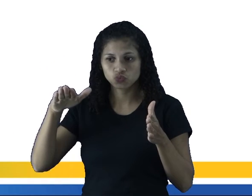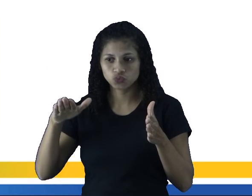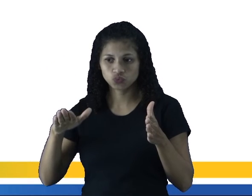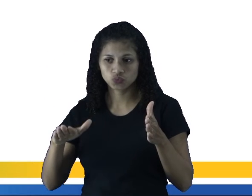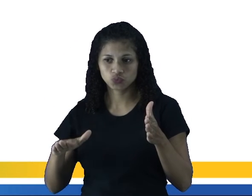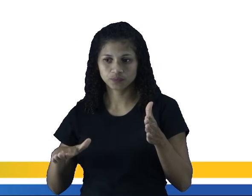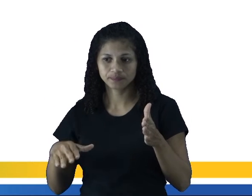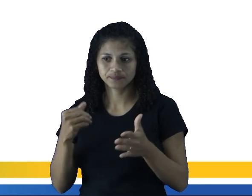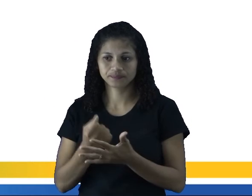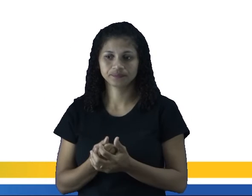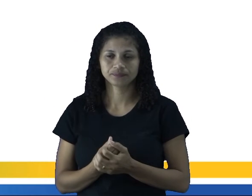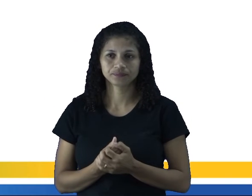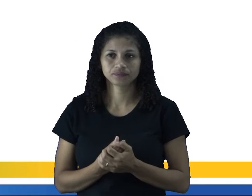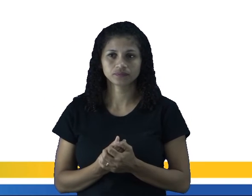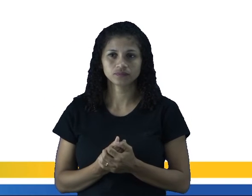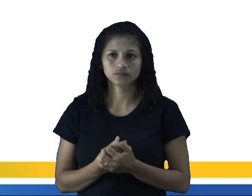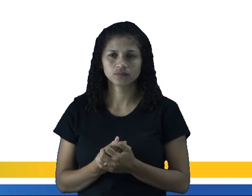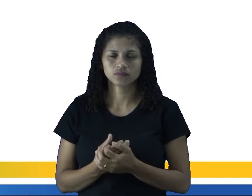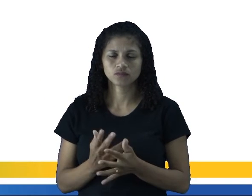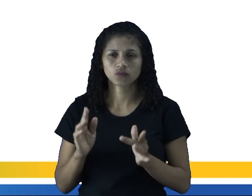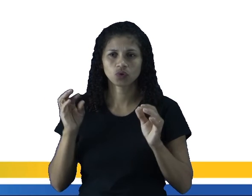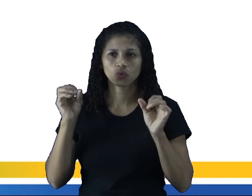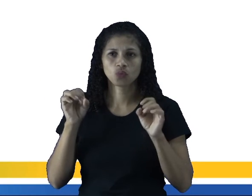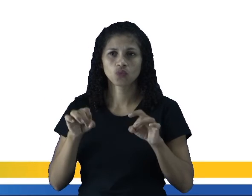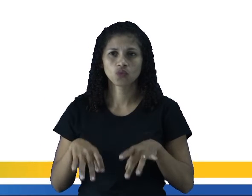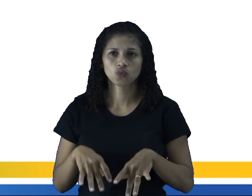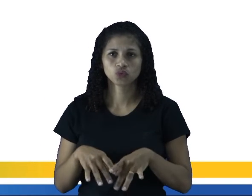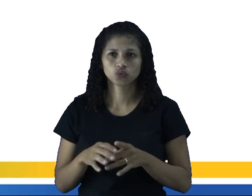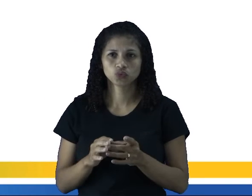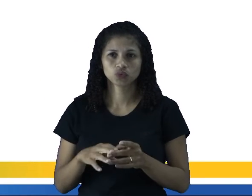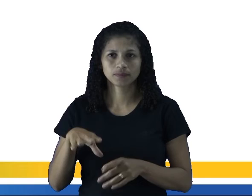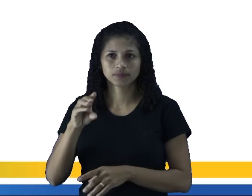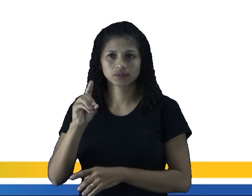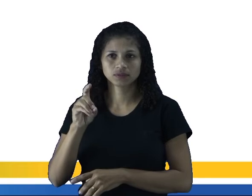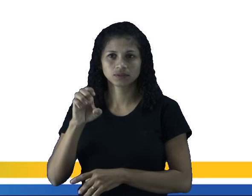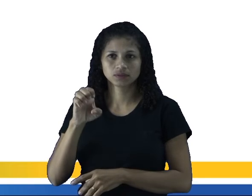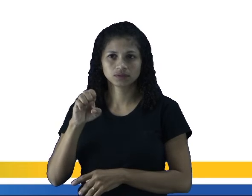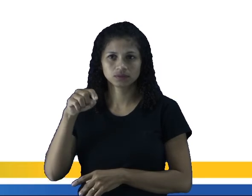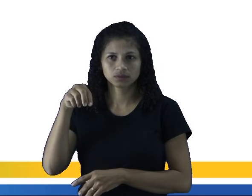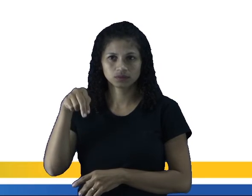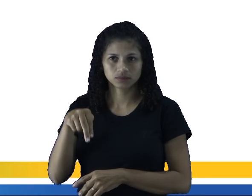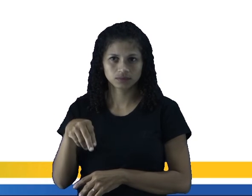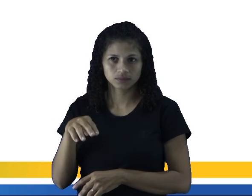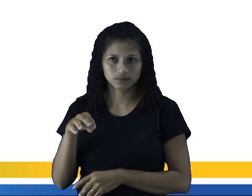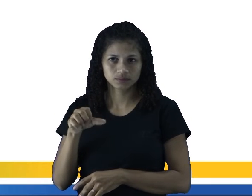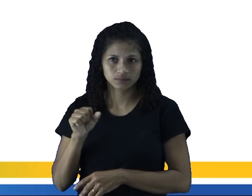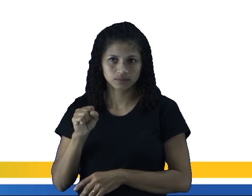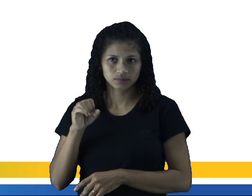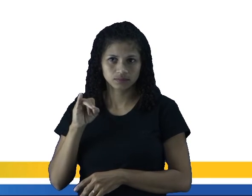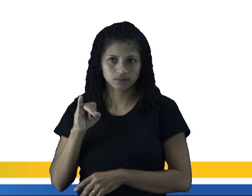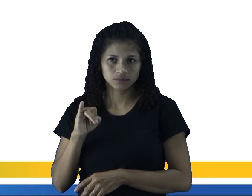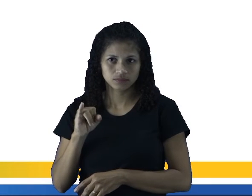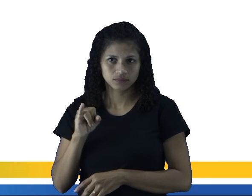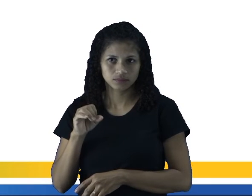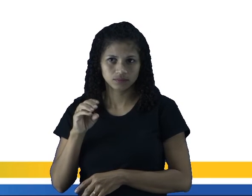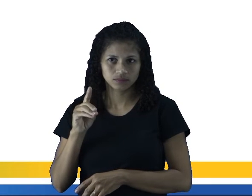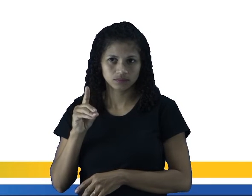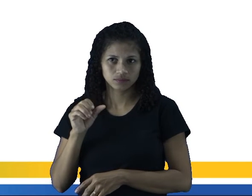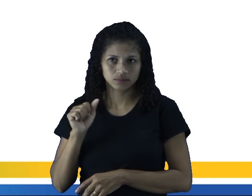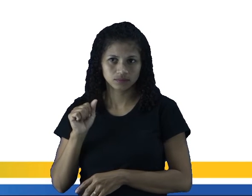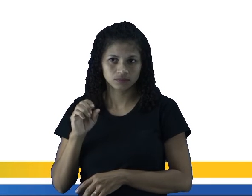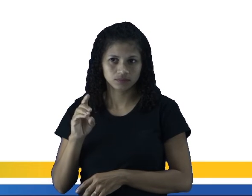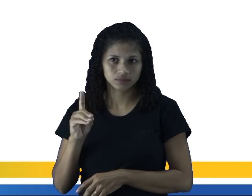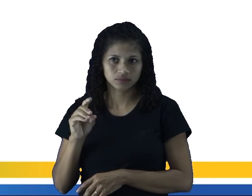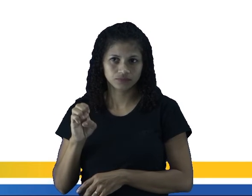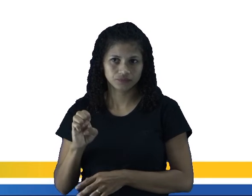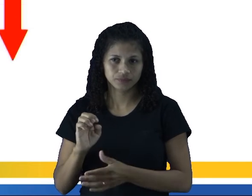baixo. Por último, aqui a gente tem a densidade, né, que é a razão entre a massa e o volume do elemento, e